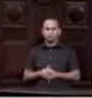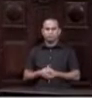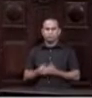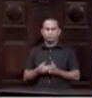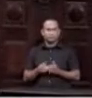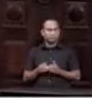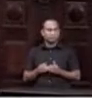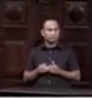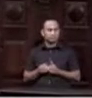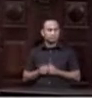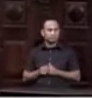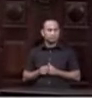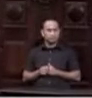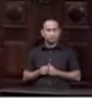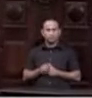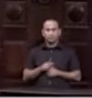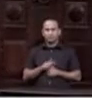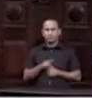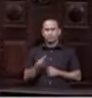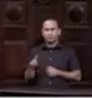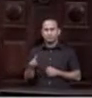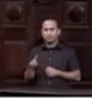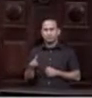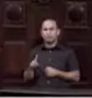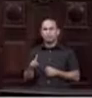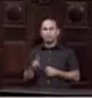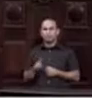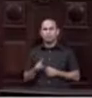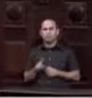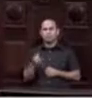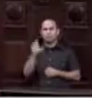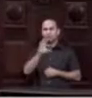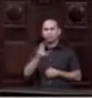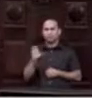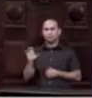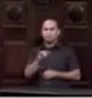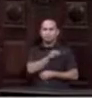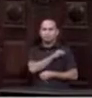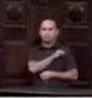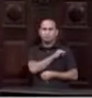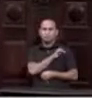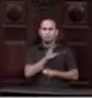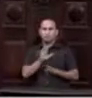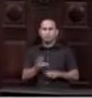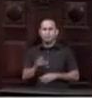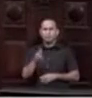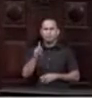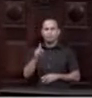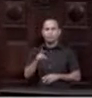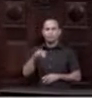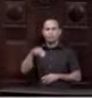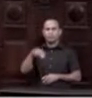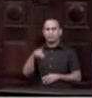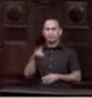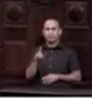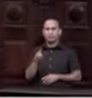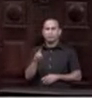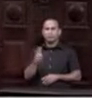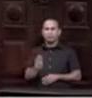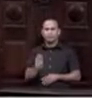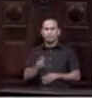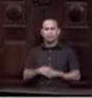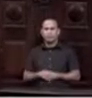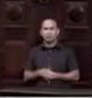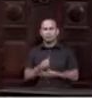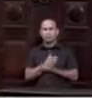vou votar com o PMDB. Não o PMDB do Estado do Rio de Janeiro, mas o PMDB nacional, que a partir